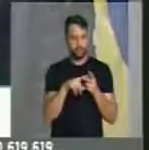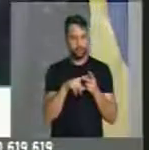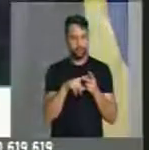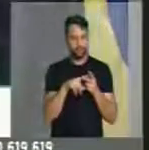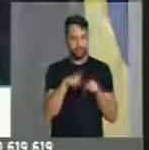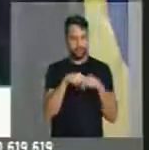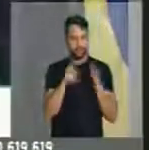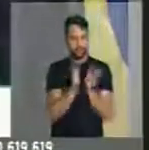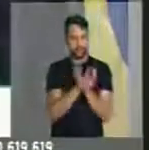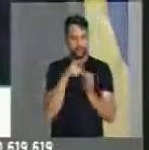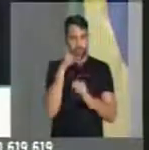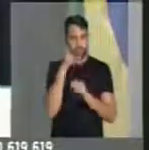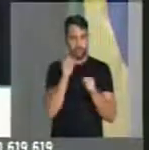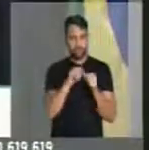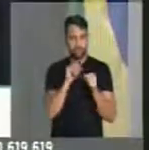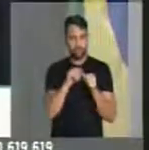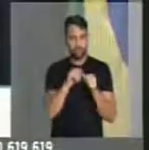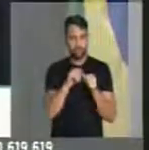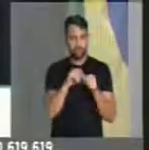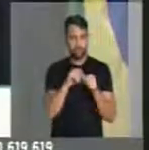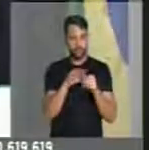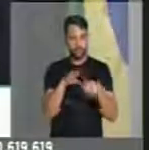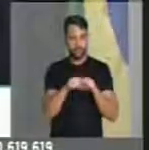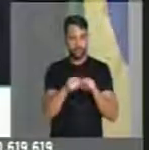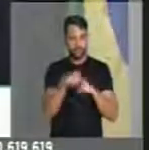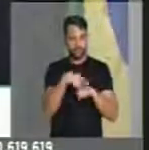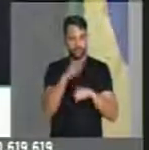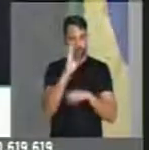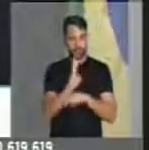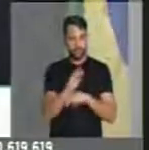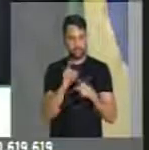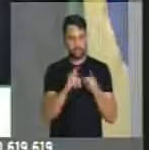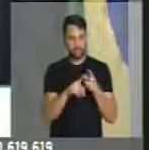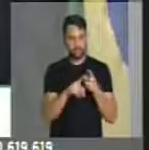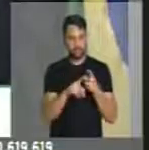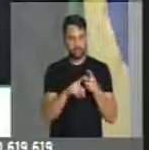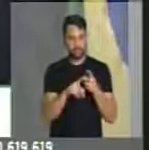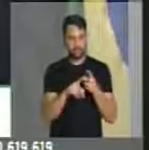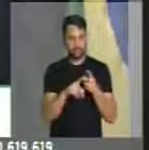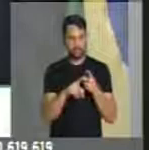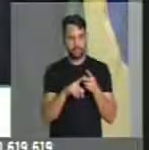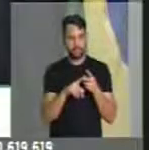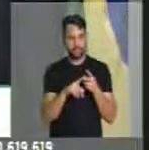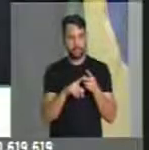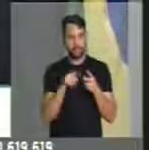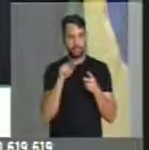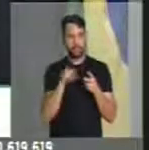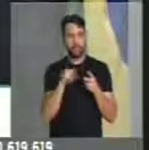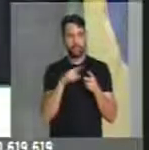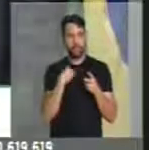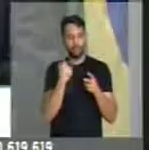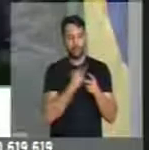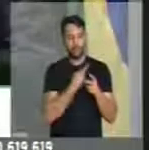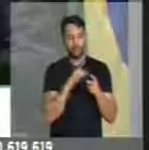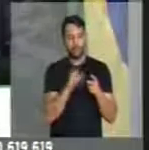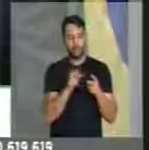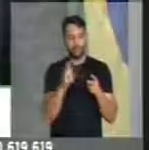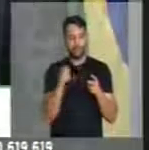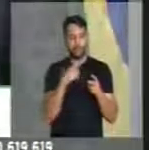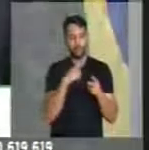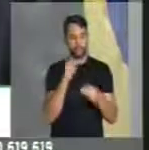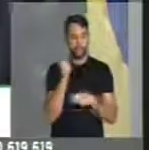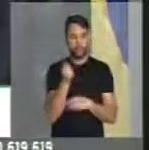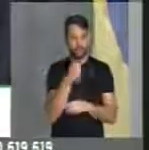foram os partidos que fizeram a formação deste país. E aí, o nosso PTB